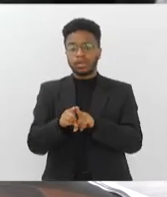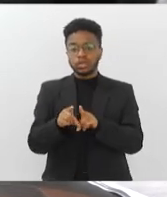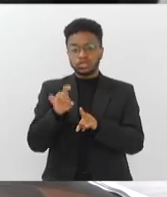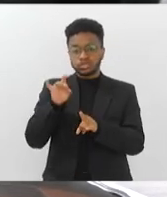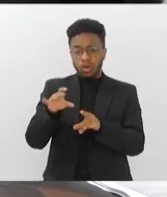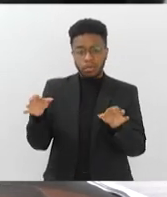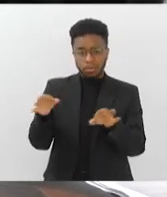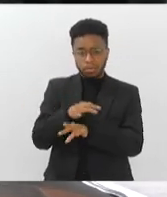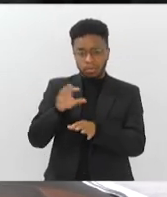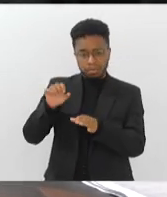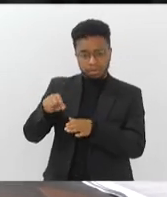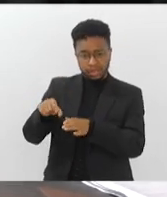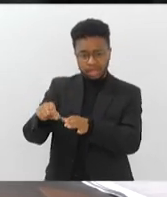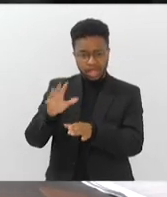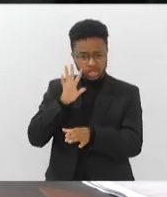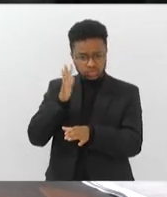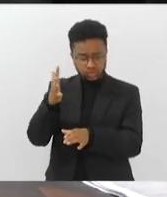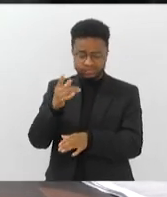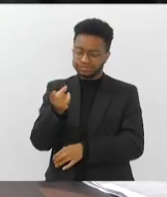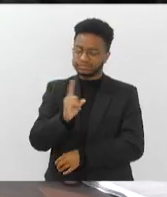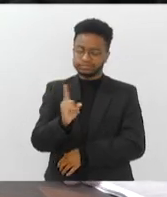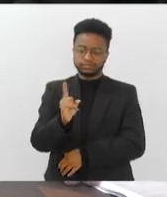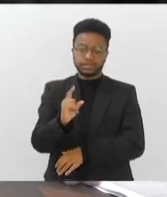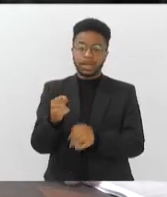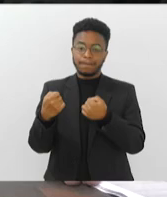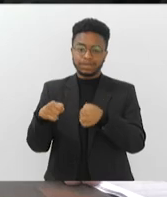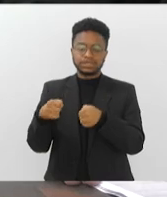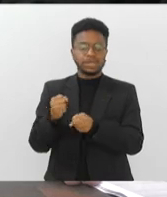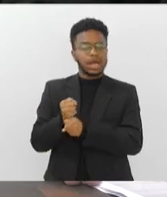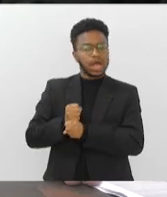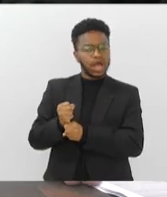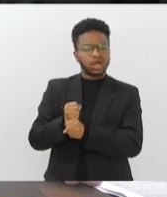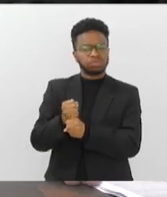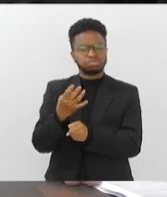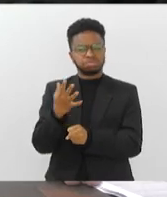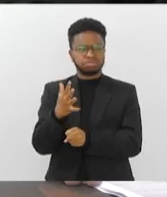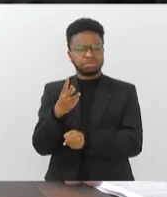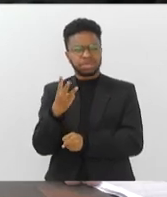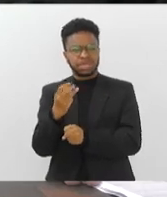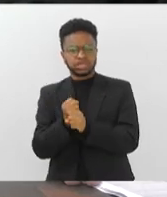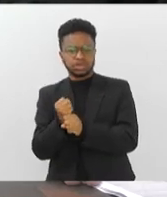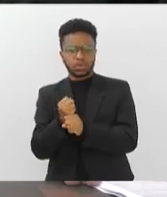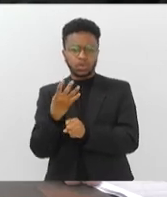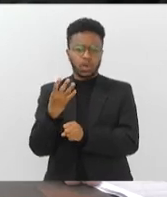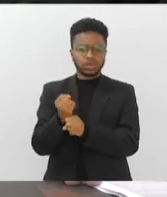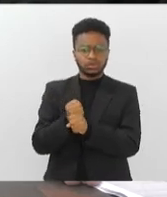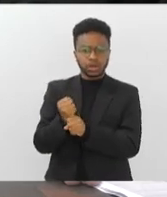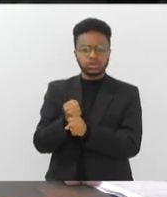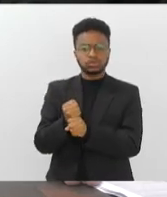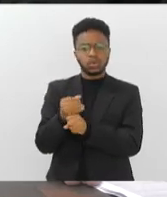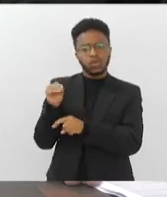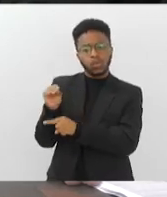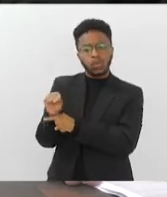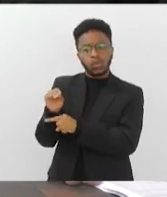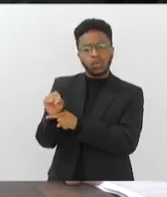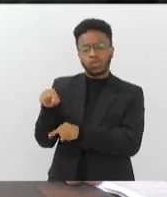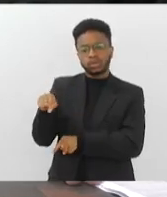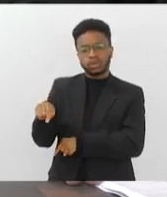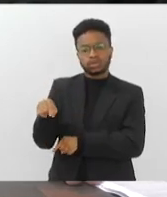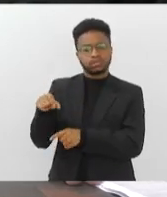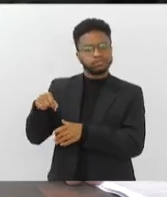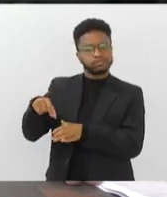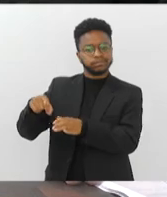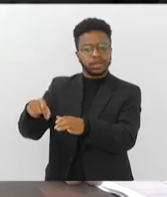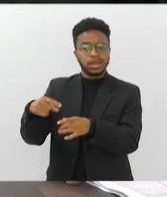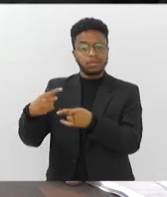plantar. Você tem que ter anos, 3 ou 4 anos de manutenção, senão